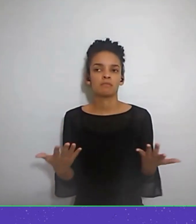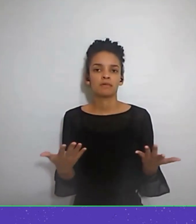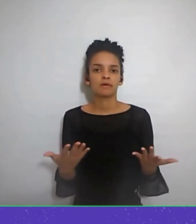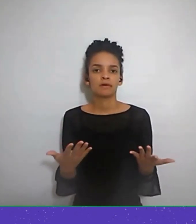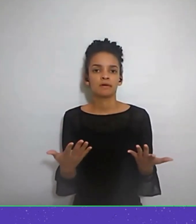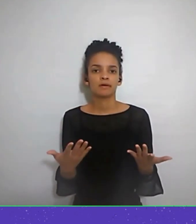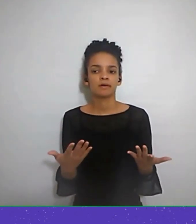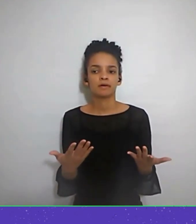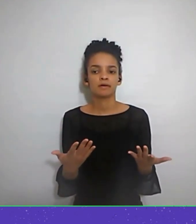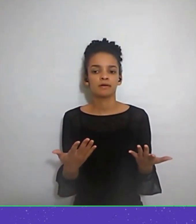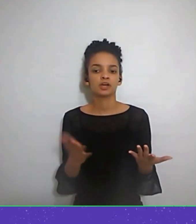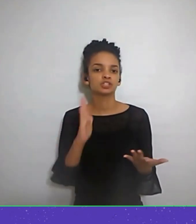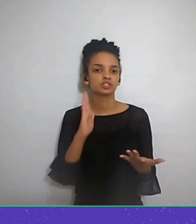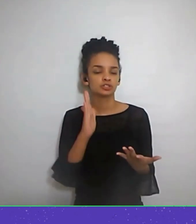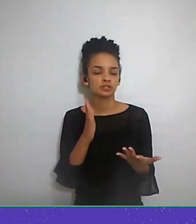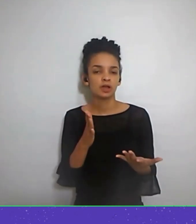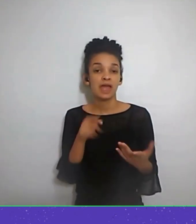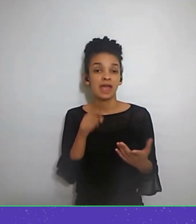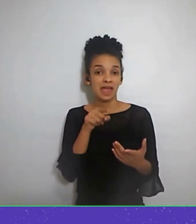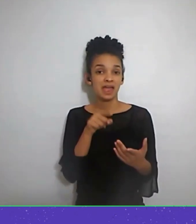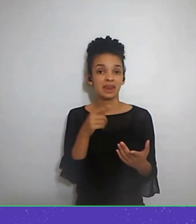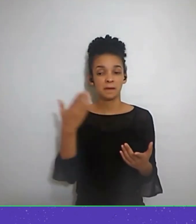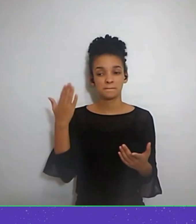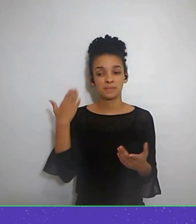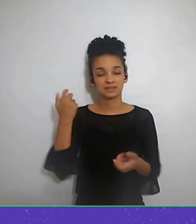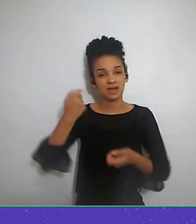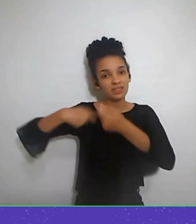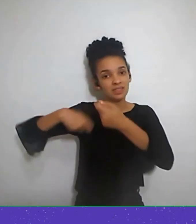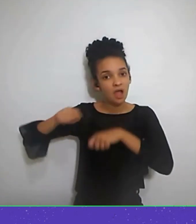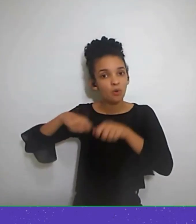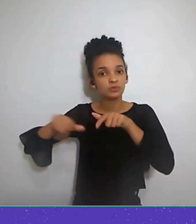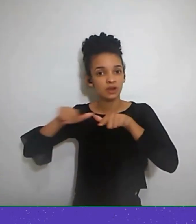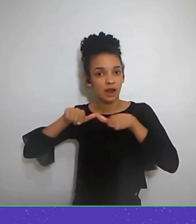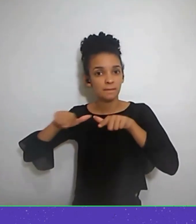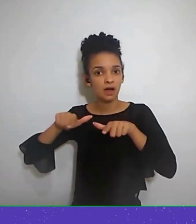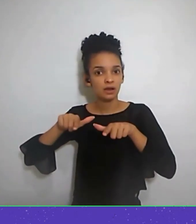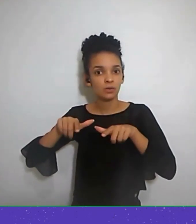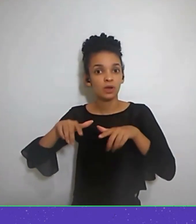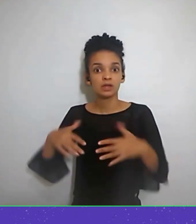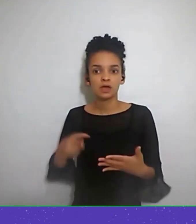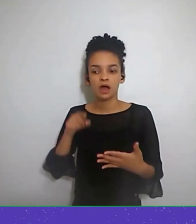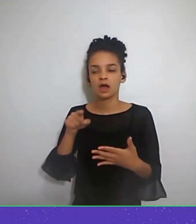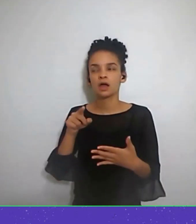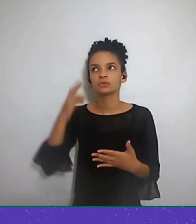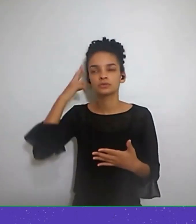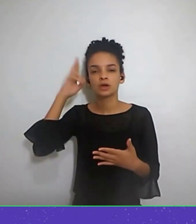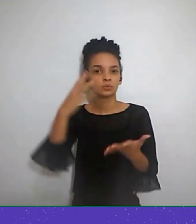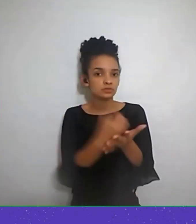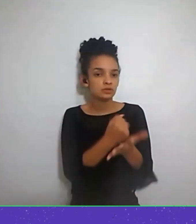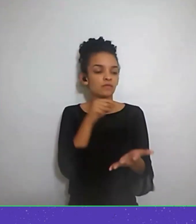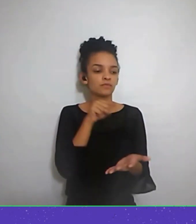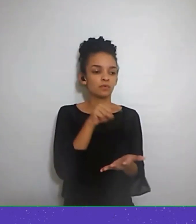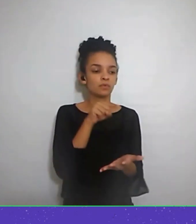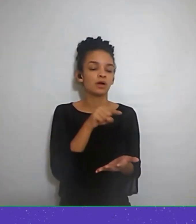se converteu, e o Senhor começou a trabalhar nele e começou a usá-lo aqui na obra, aqui na América do Sul.